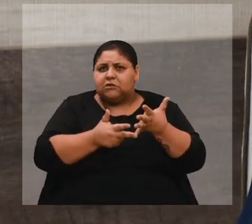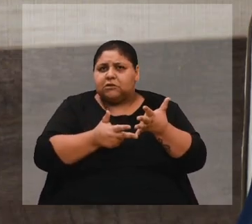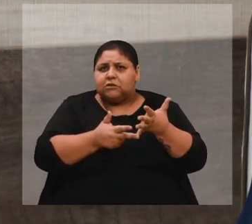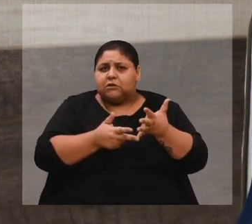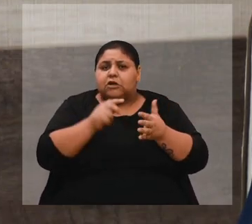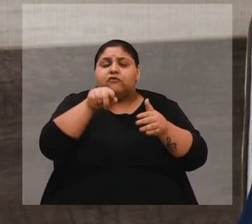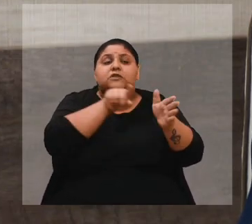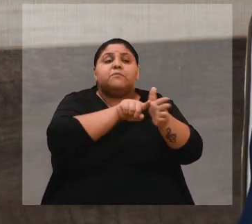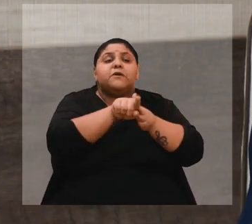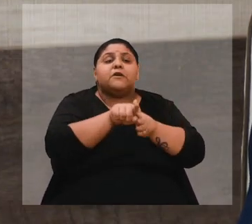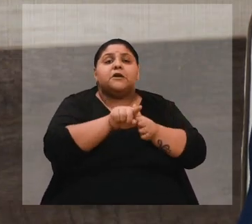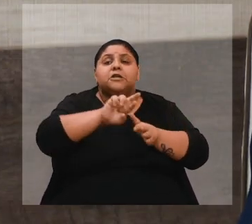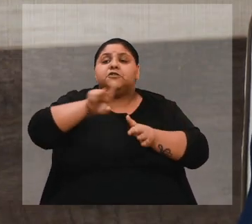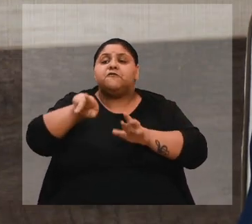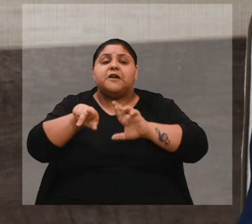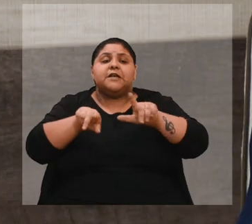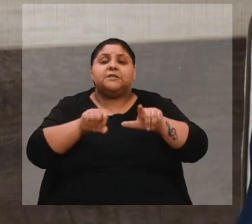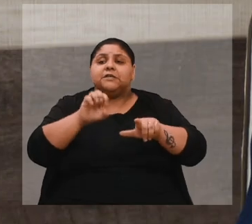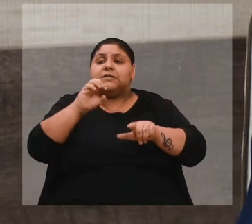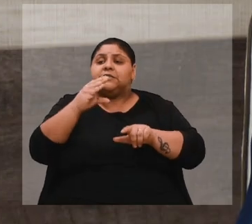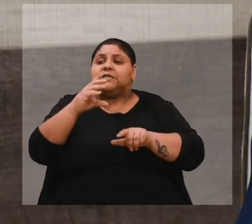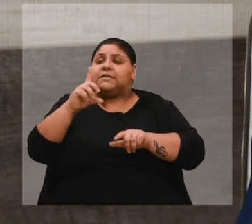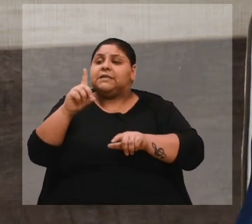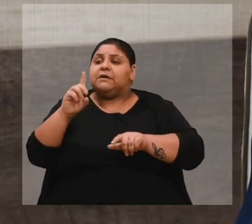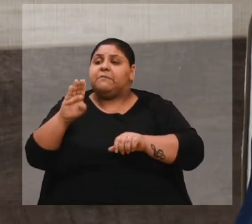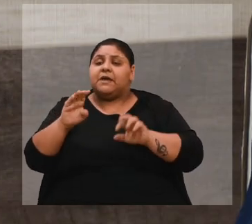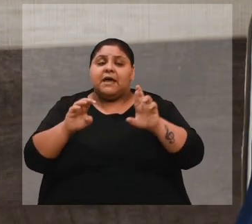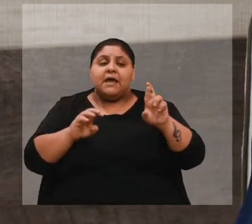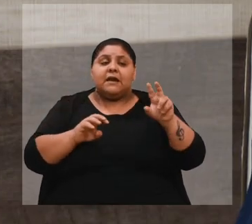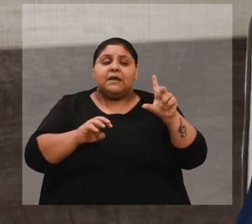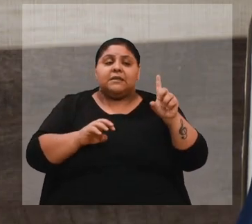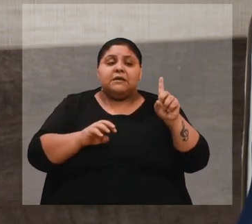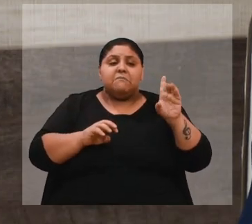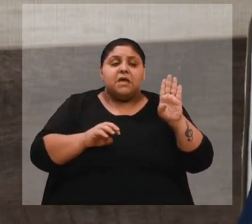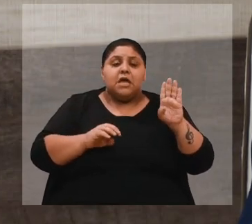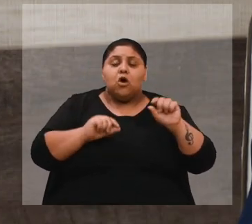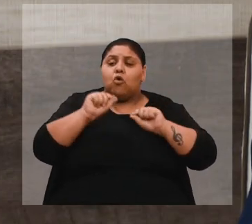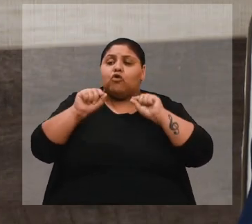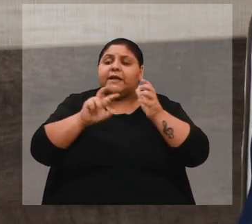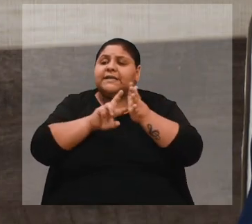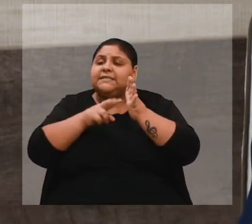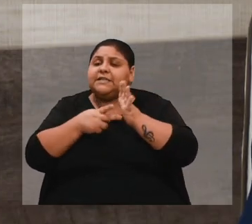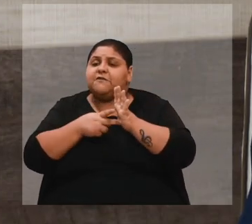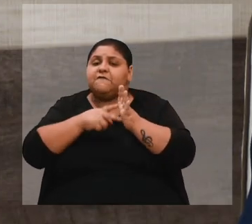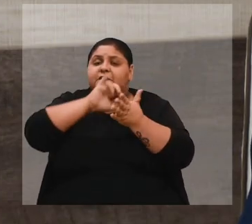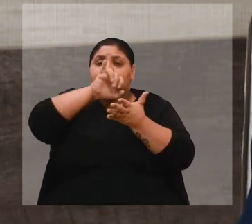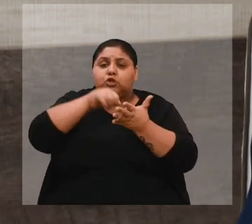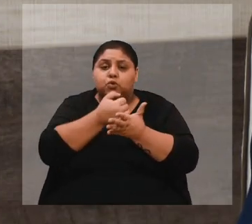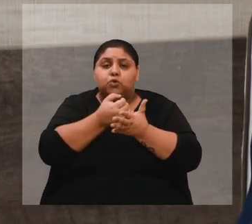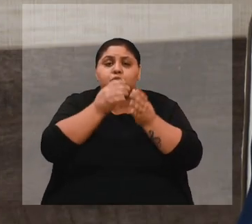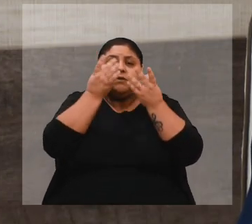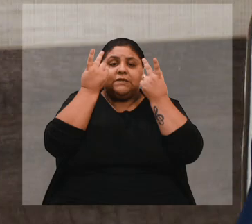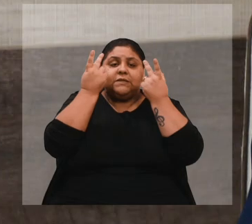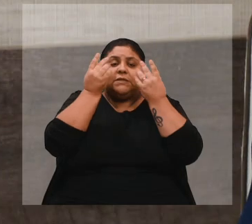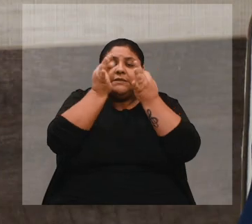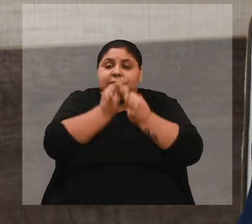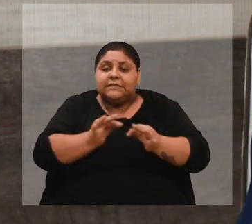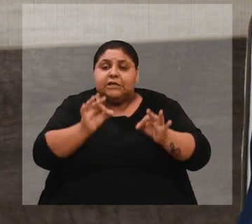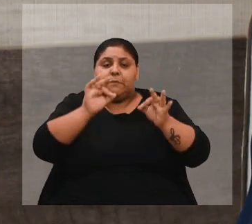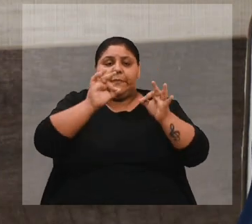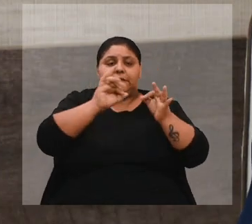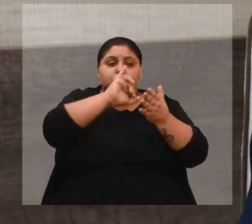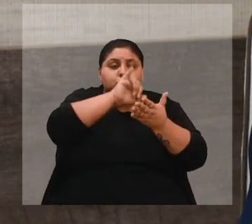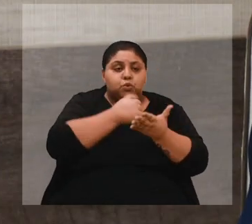liberais, e que você pergunta qual é a diferença de um CDB e um RDB. O que é o juro simples e o juro composto? A gente não tem essa